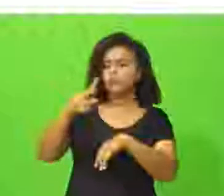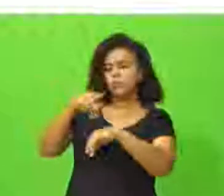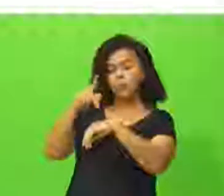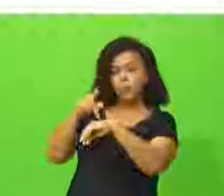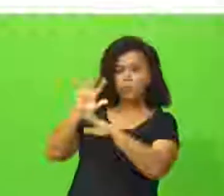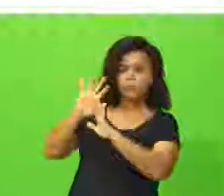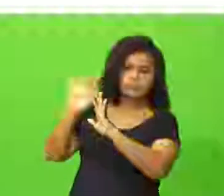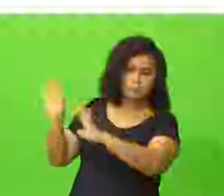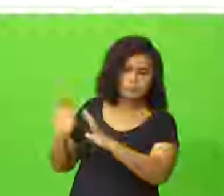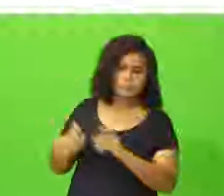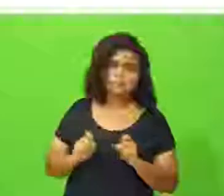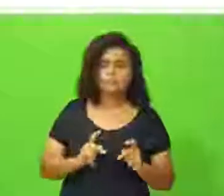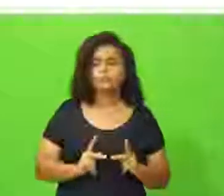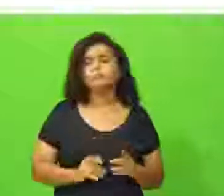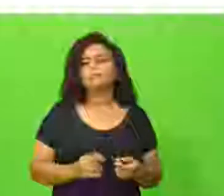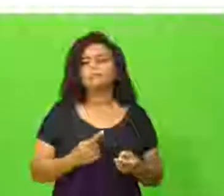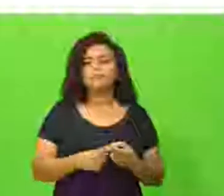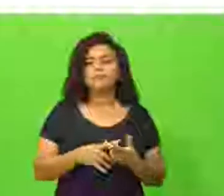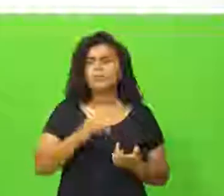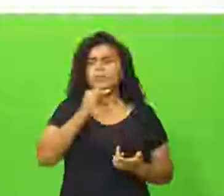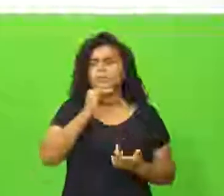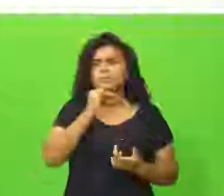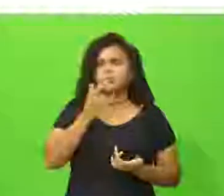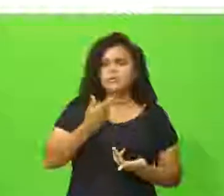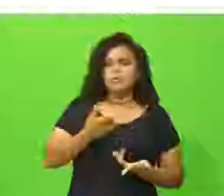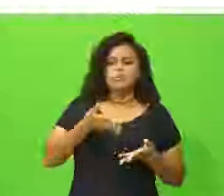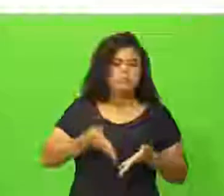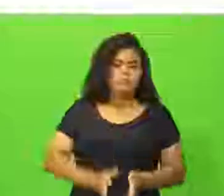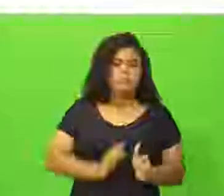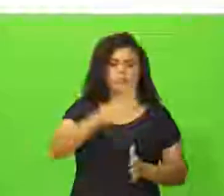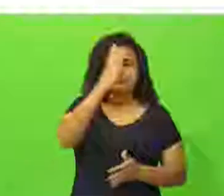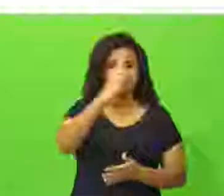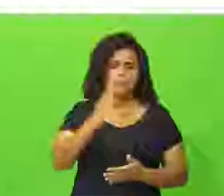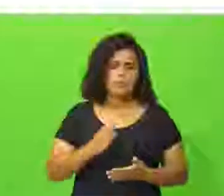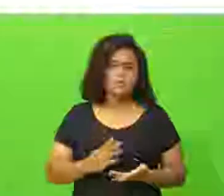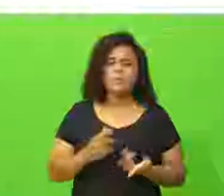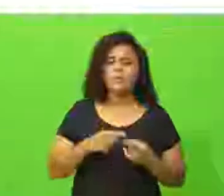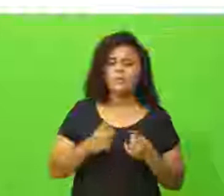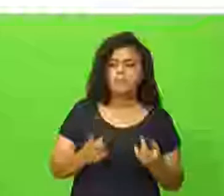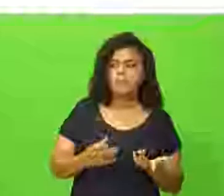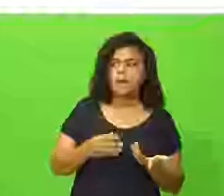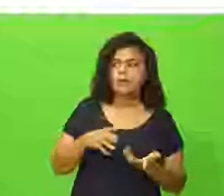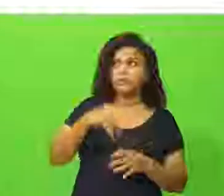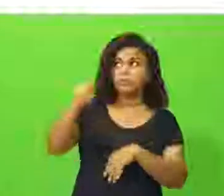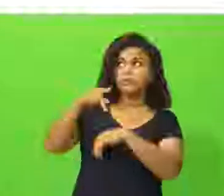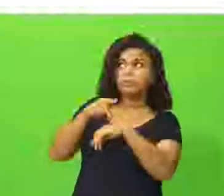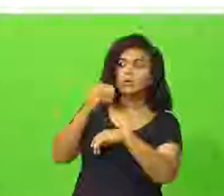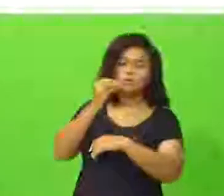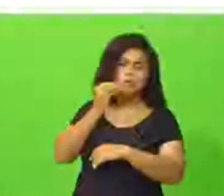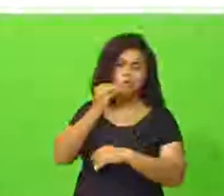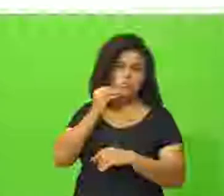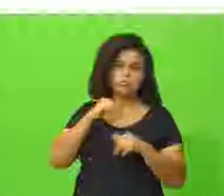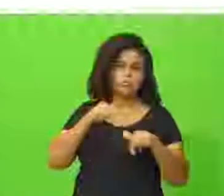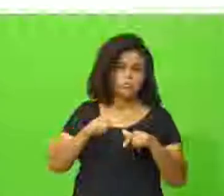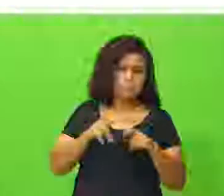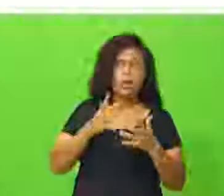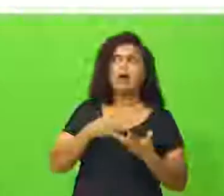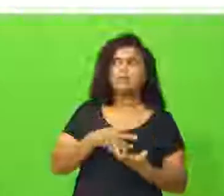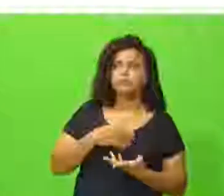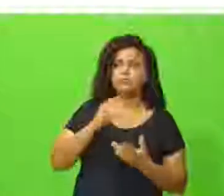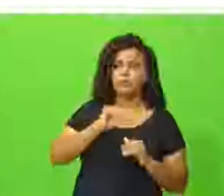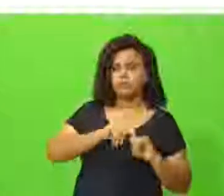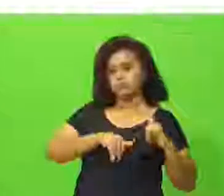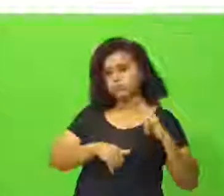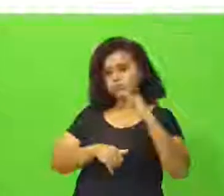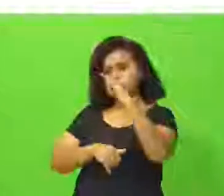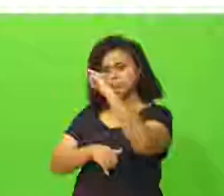beleza, e agora eu decido muito bem morar em outro país devido às oportunidades. Então, eu estou deixando o meu país. Então, significa dizer que nós estamos trabalhando